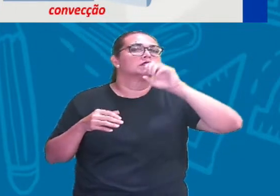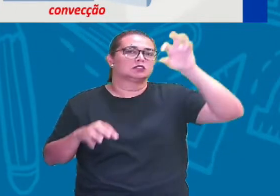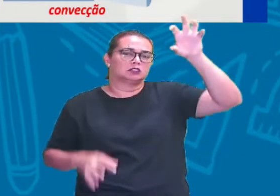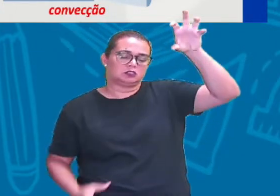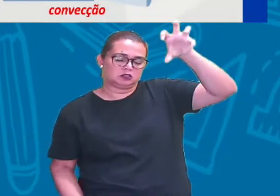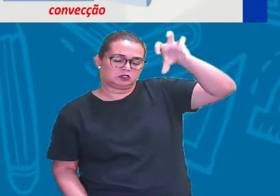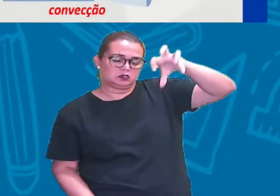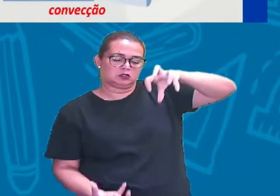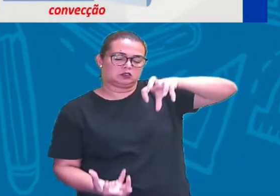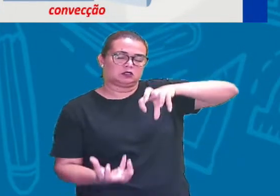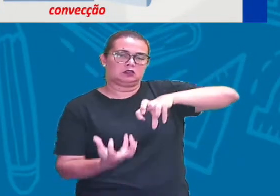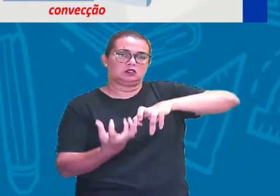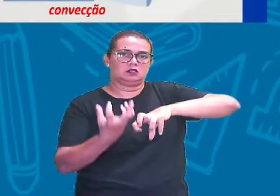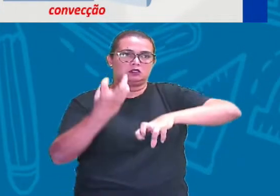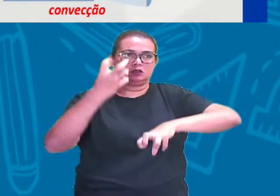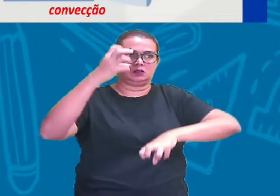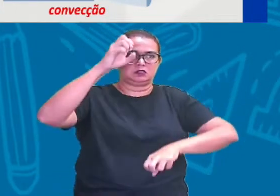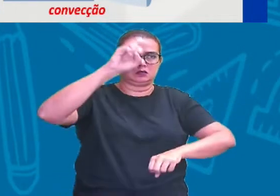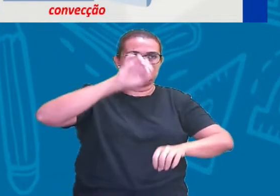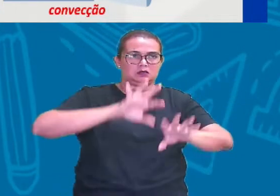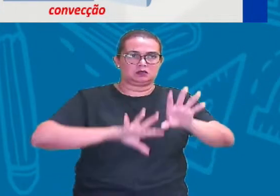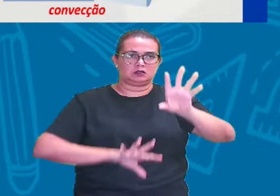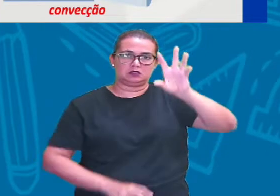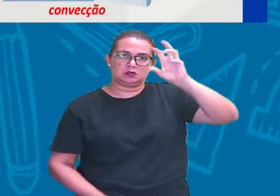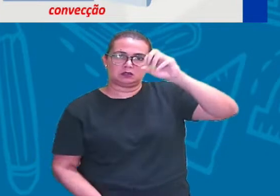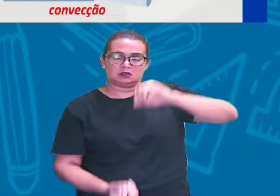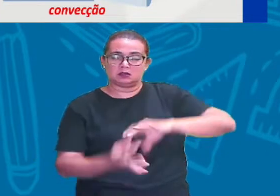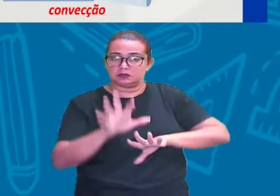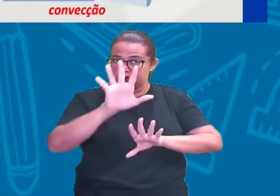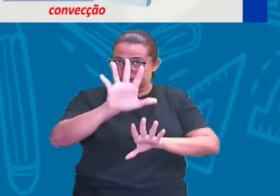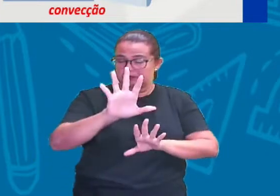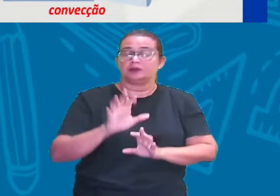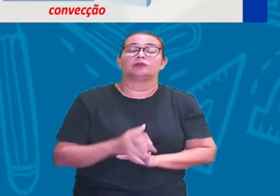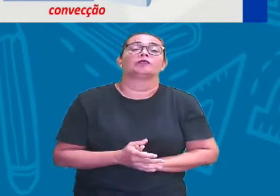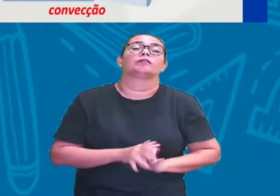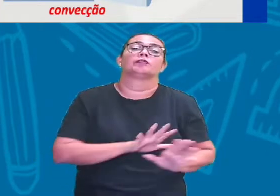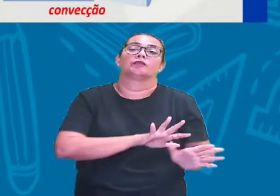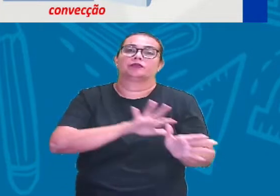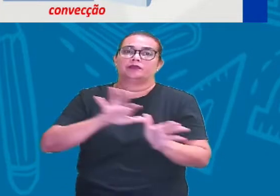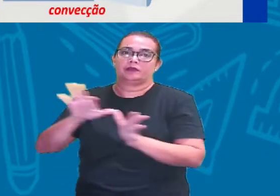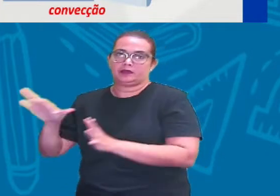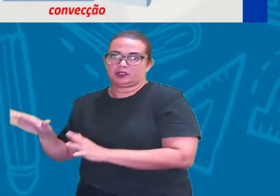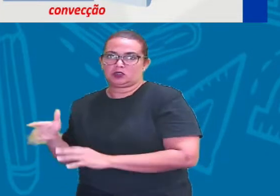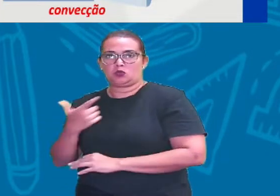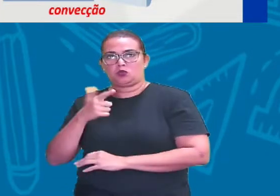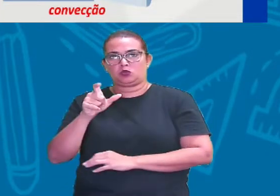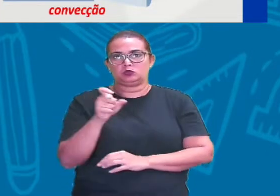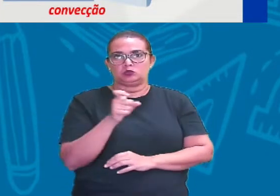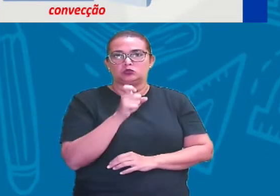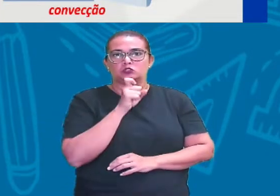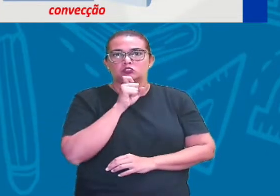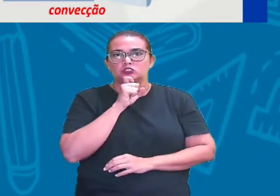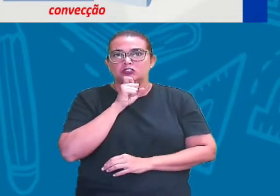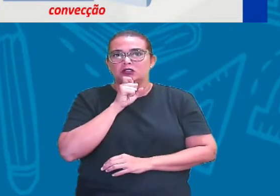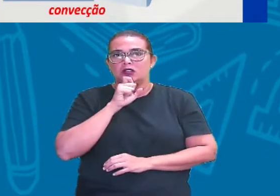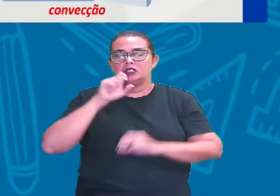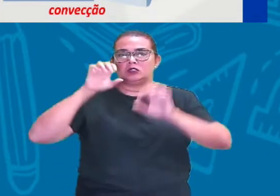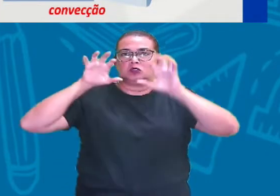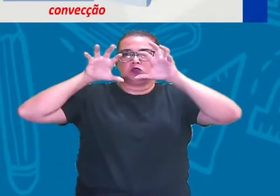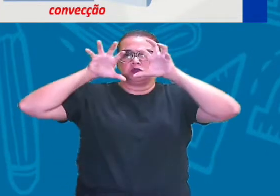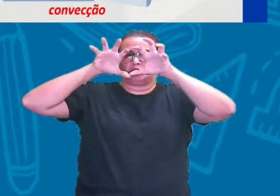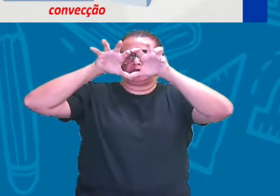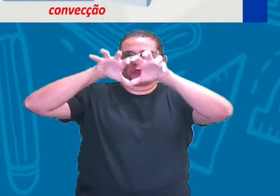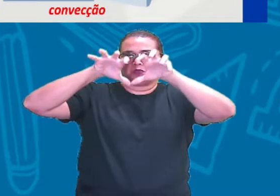exemplo contrário, ar-condicionado, tá? O ar-condicionado é o contrário, você não vai colocar o